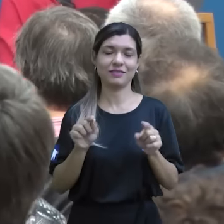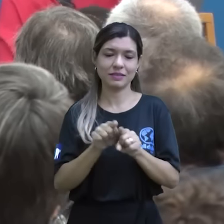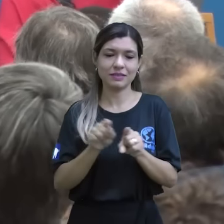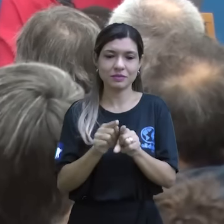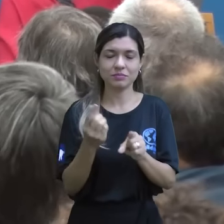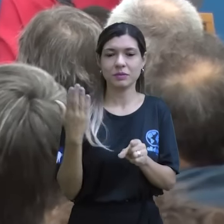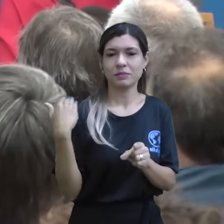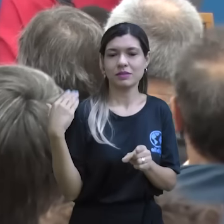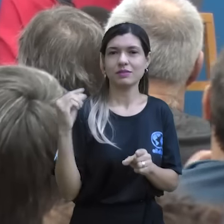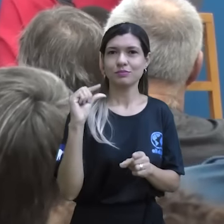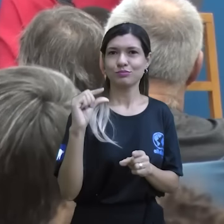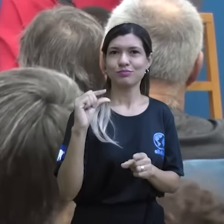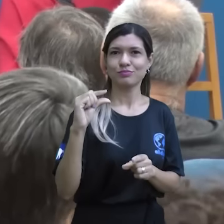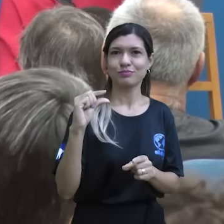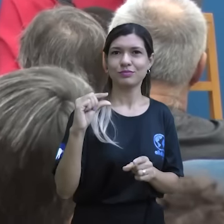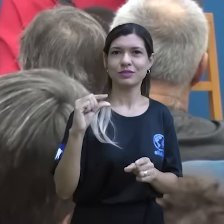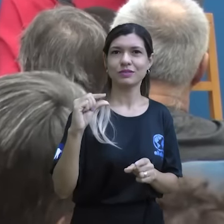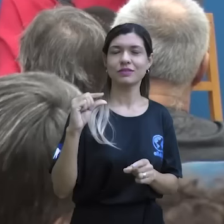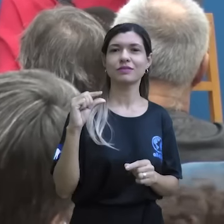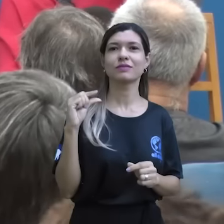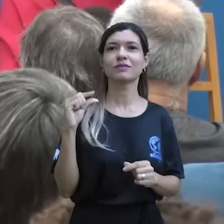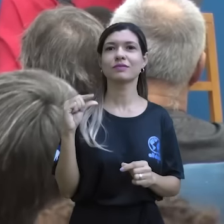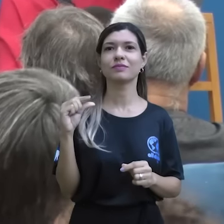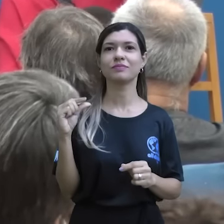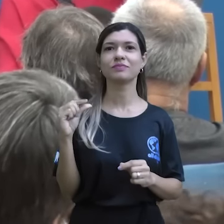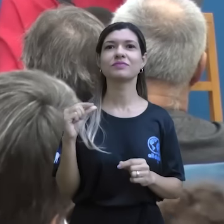estaremos acompanhando, não é,